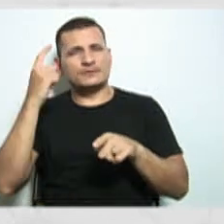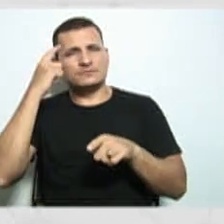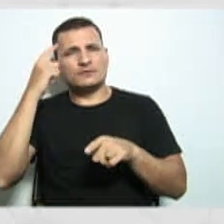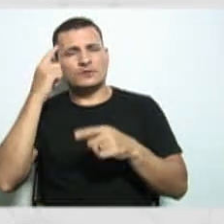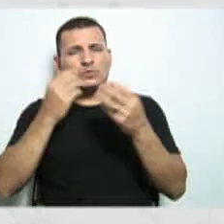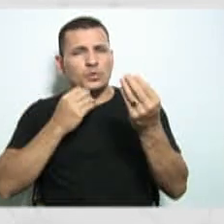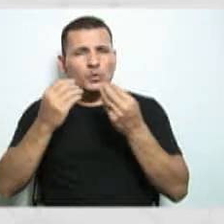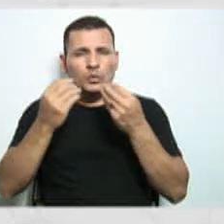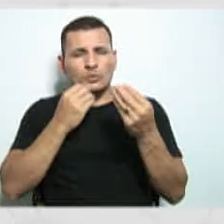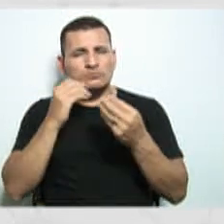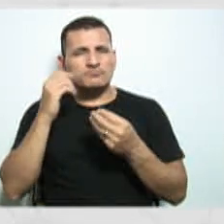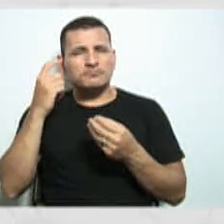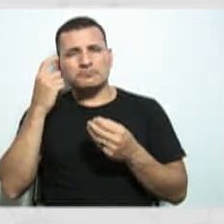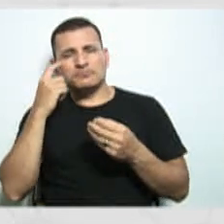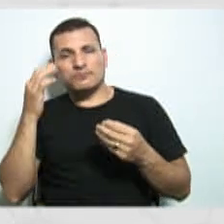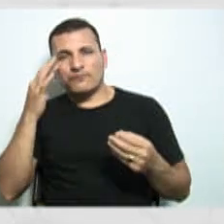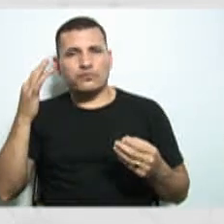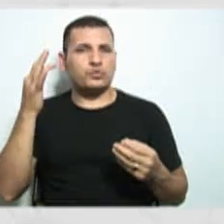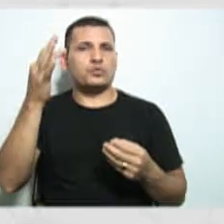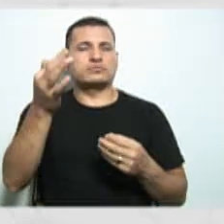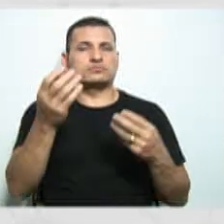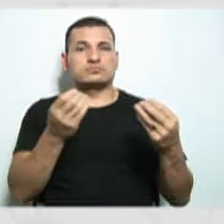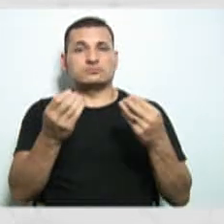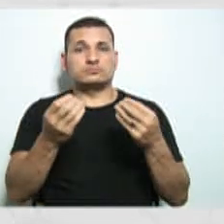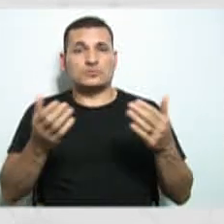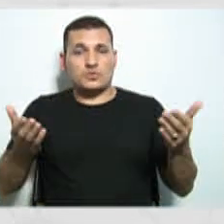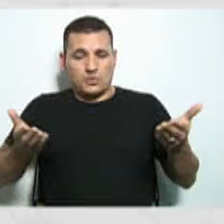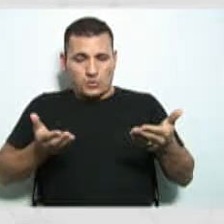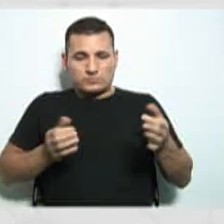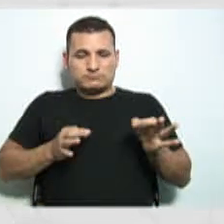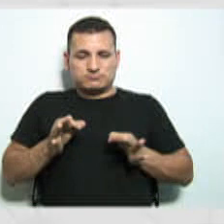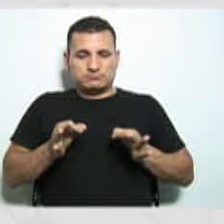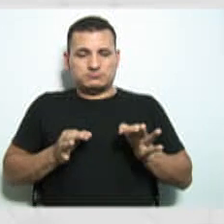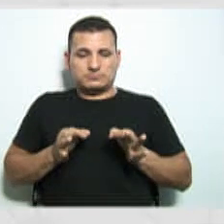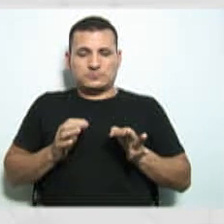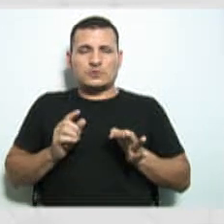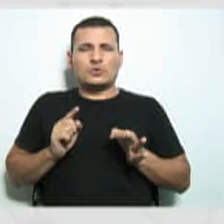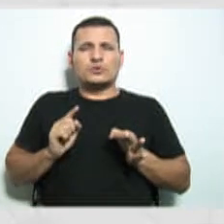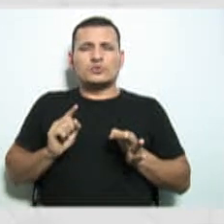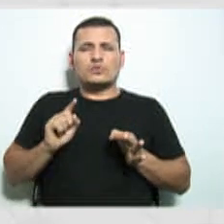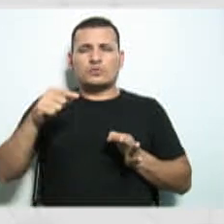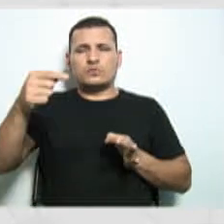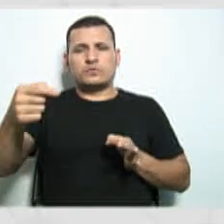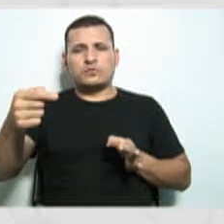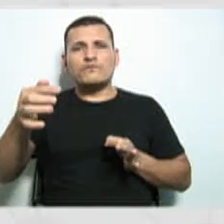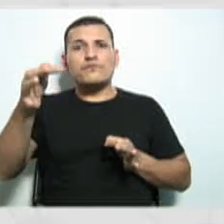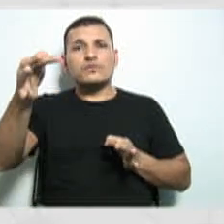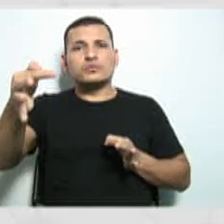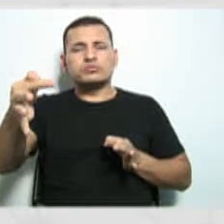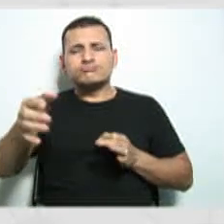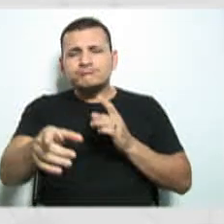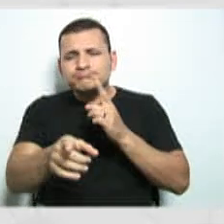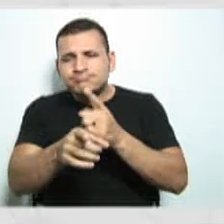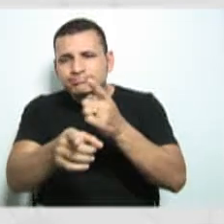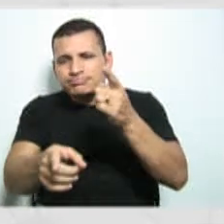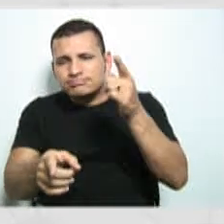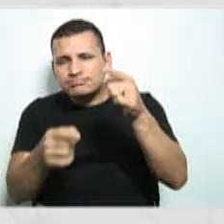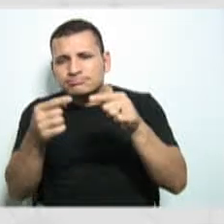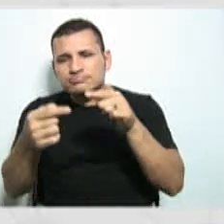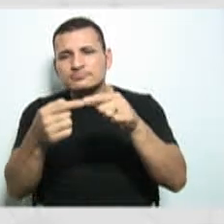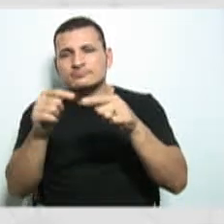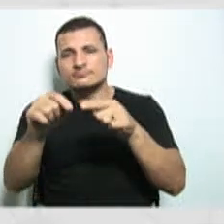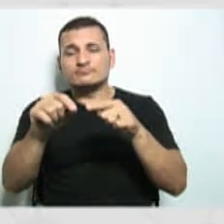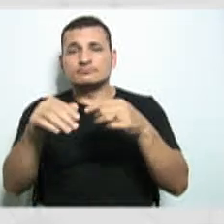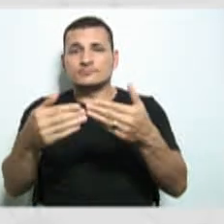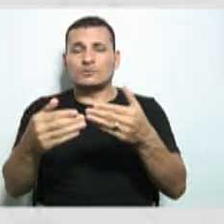previsão. Gente, tudo que você planeja hoje, você está prevendo que você vai alcançar no futuro. Então foi feito um